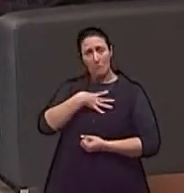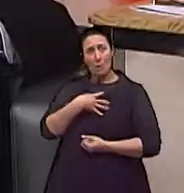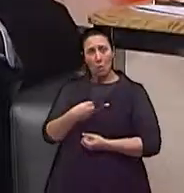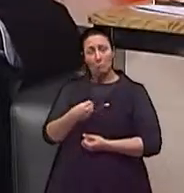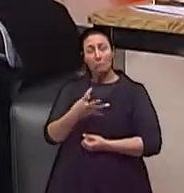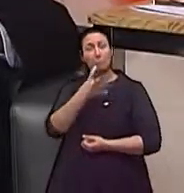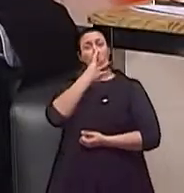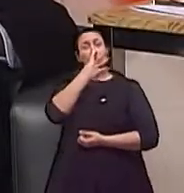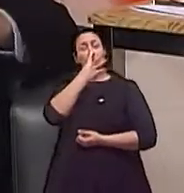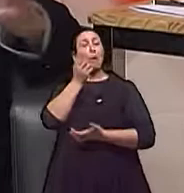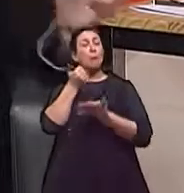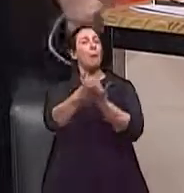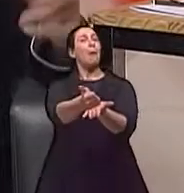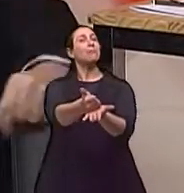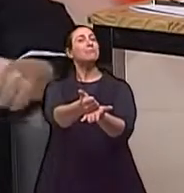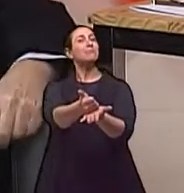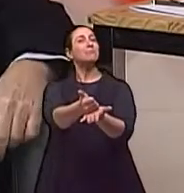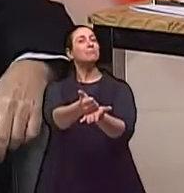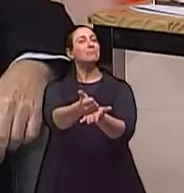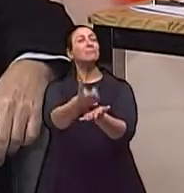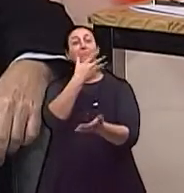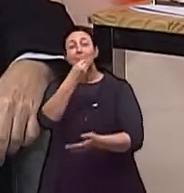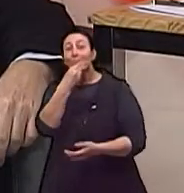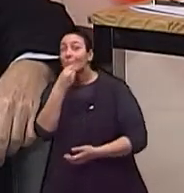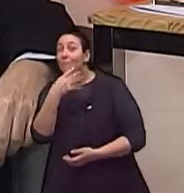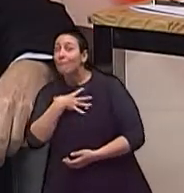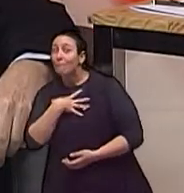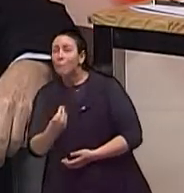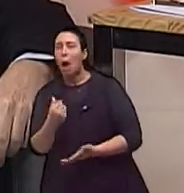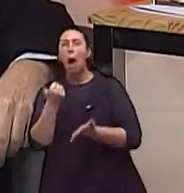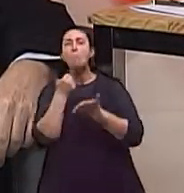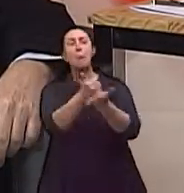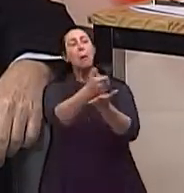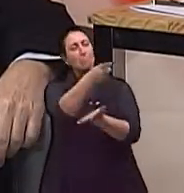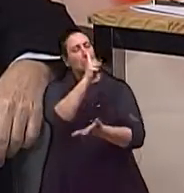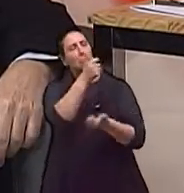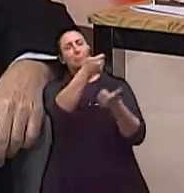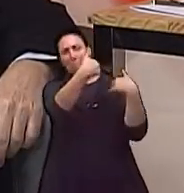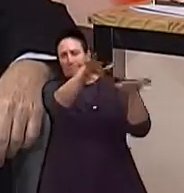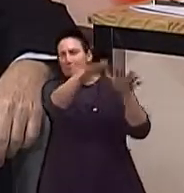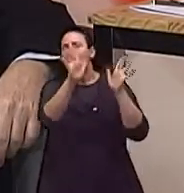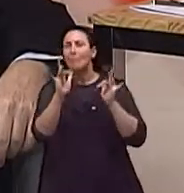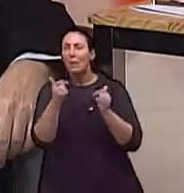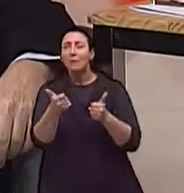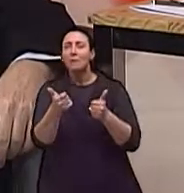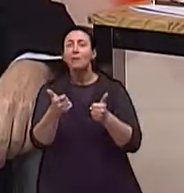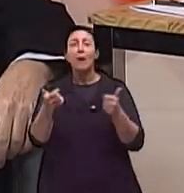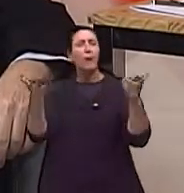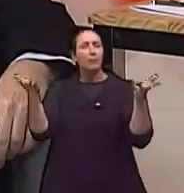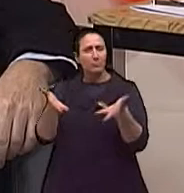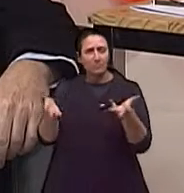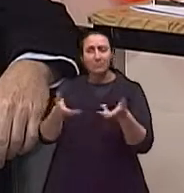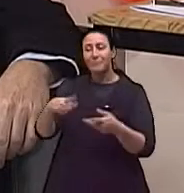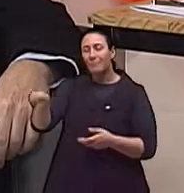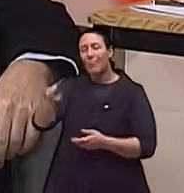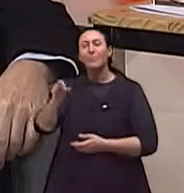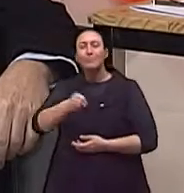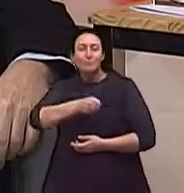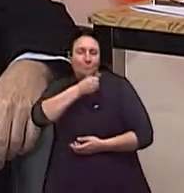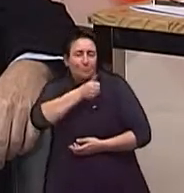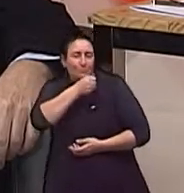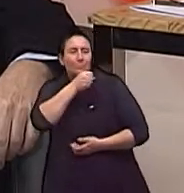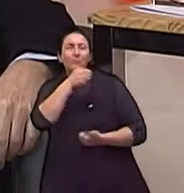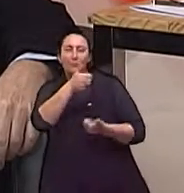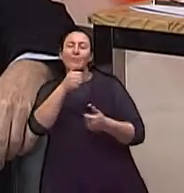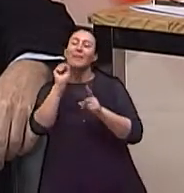surpreendentemente às vezes aceitam melhor né quando é o vovô é mais fácil de aceitar ainda existe